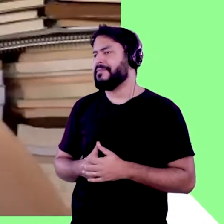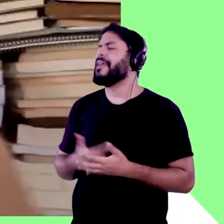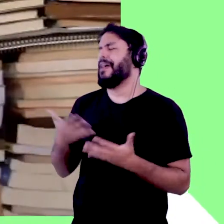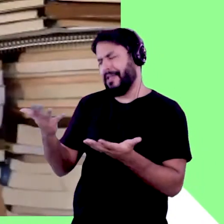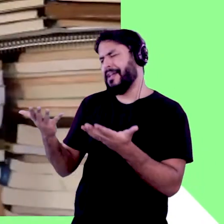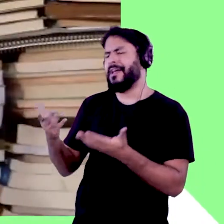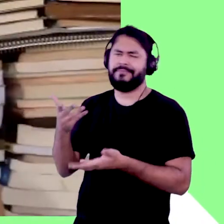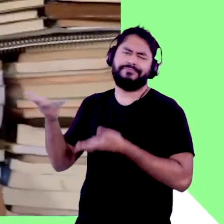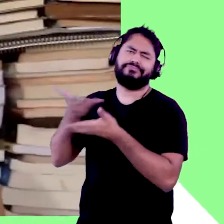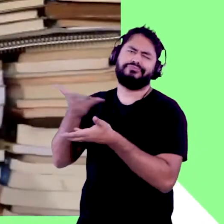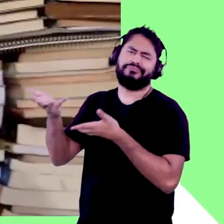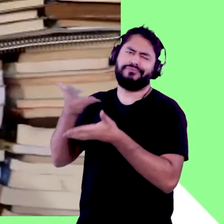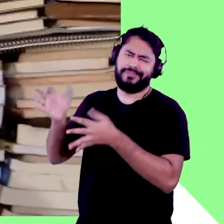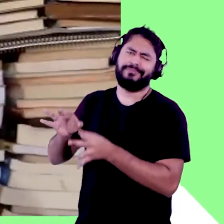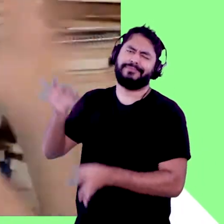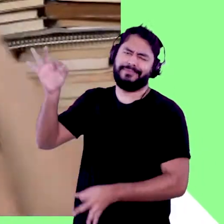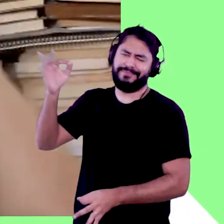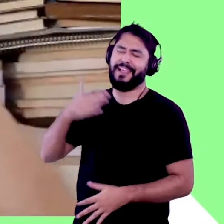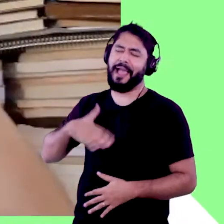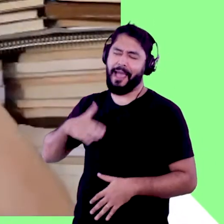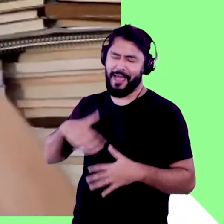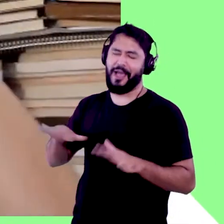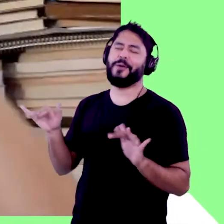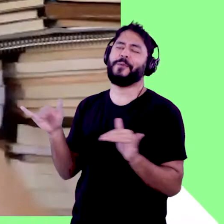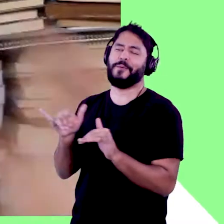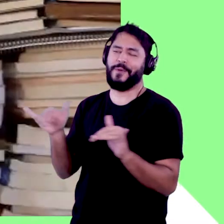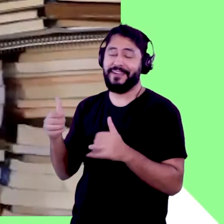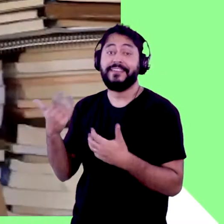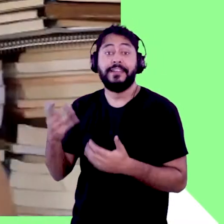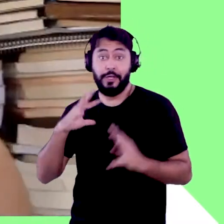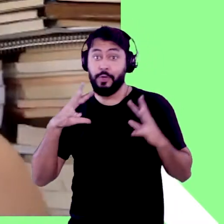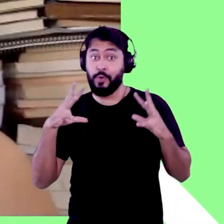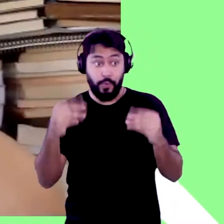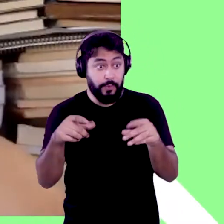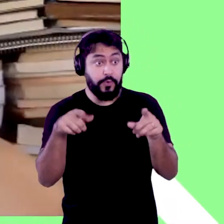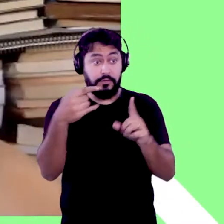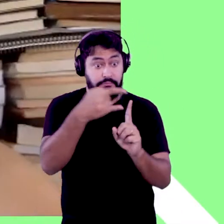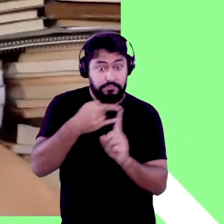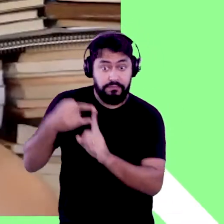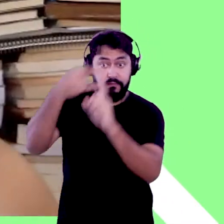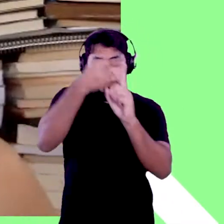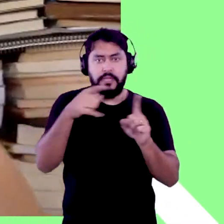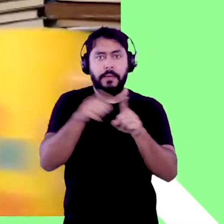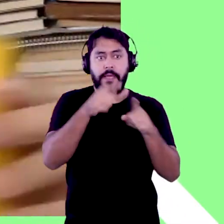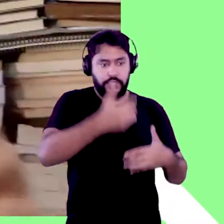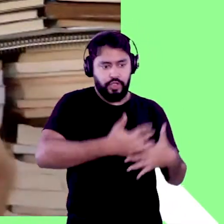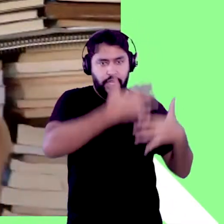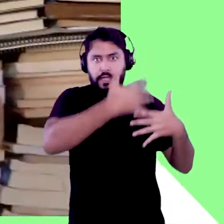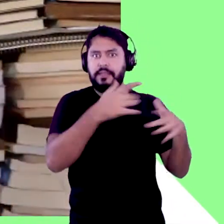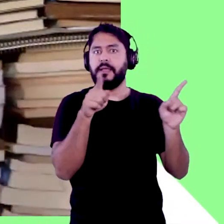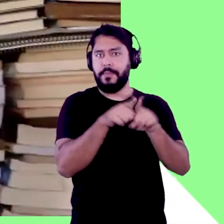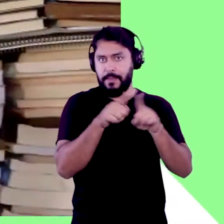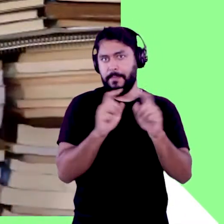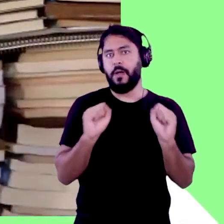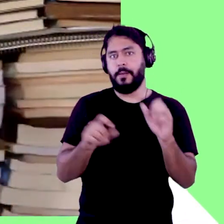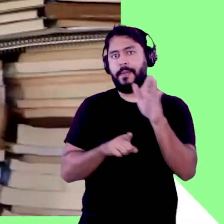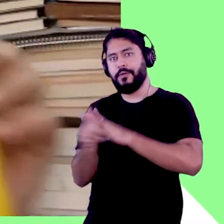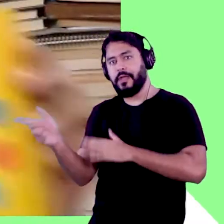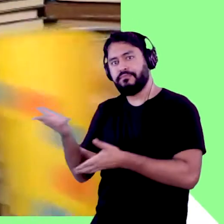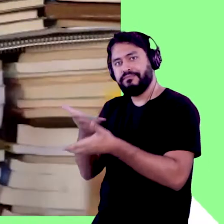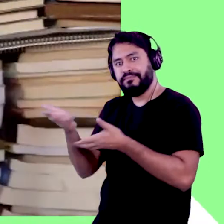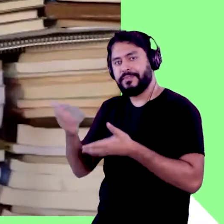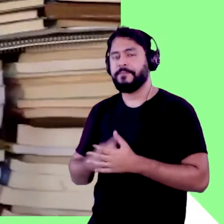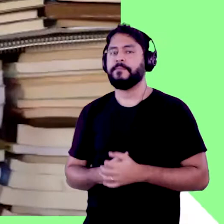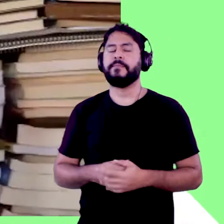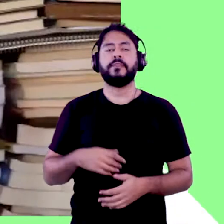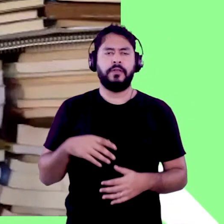falar muito aqui ainda, assim, fique tranquila. A gente e todo mundo que está aqui na sala também mandando o chat aqui do negócio. Eu sou dizer